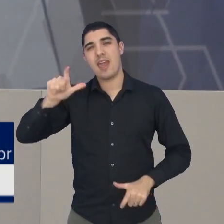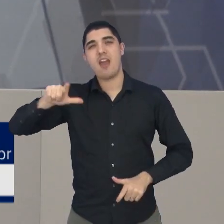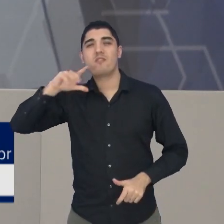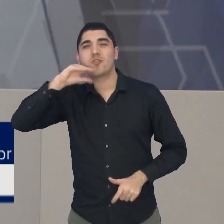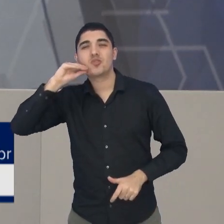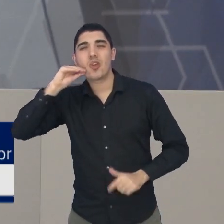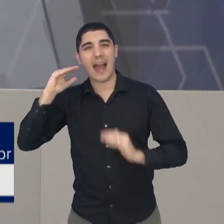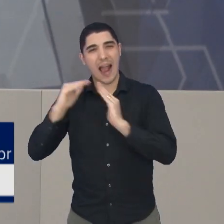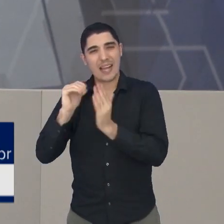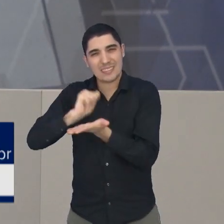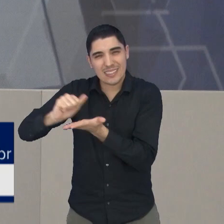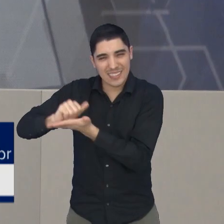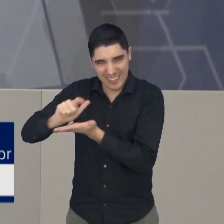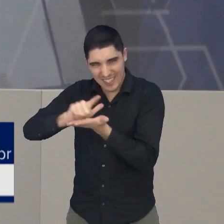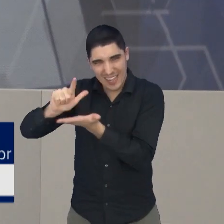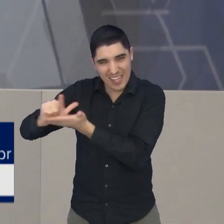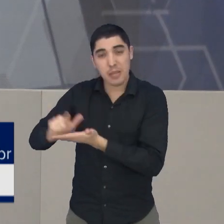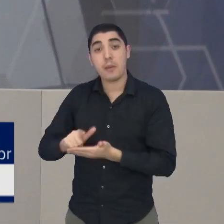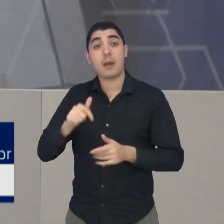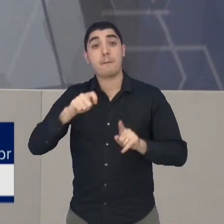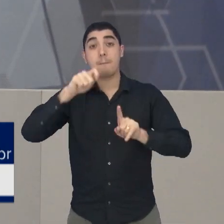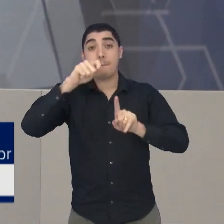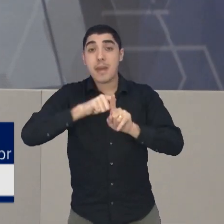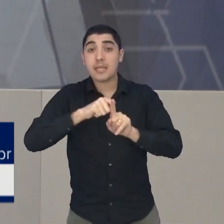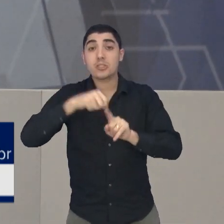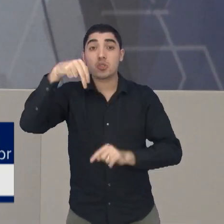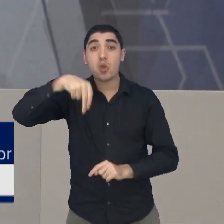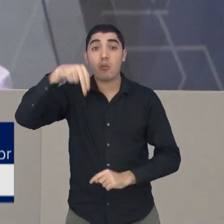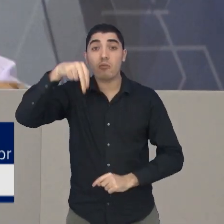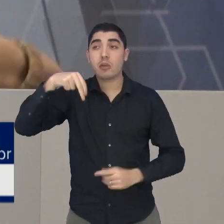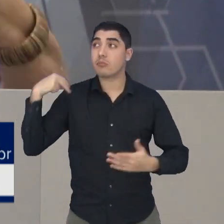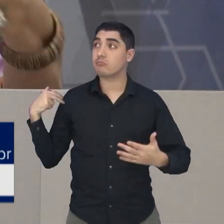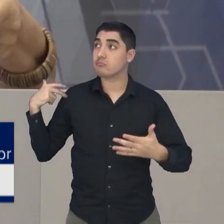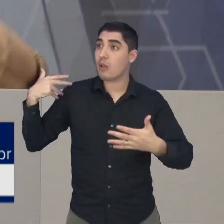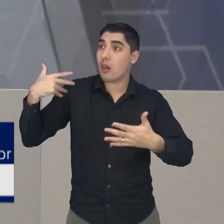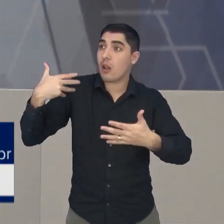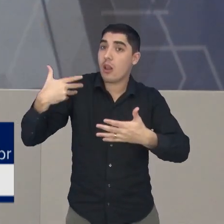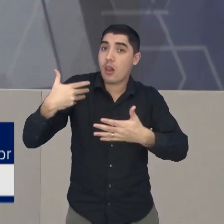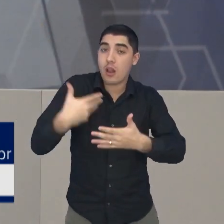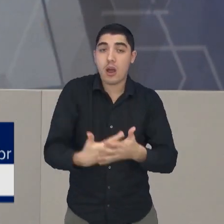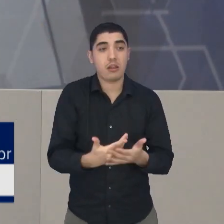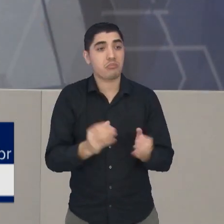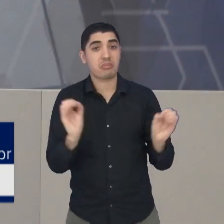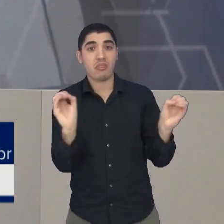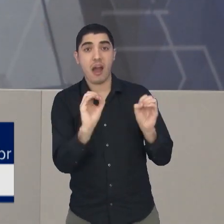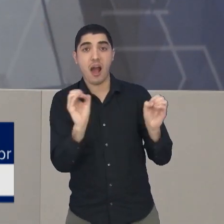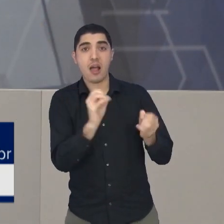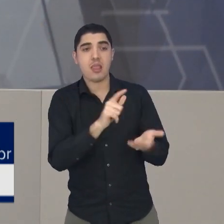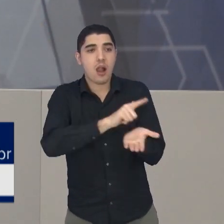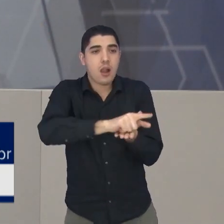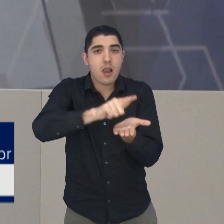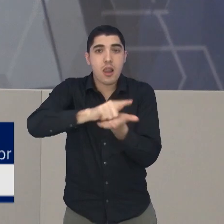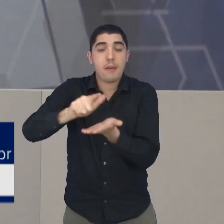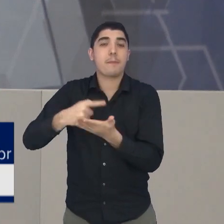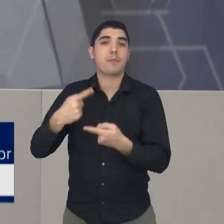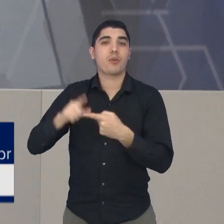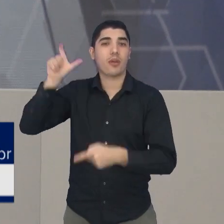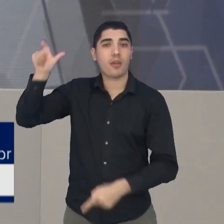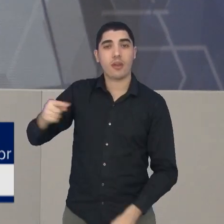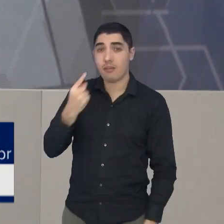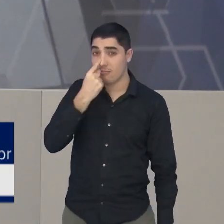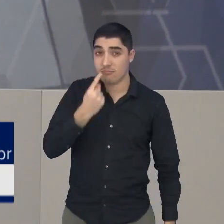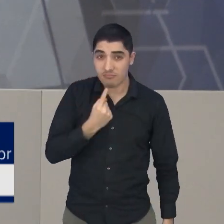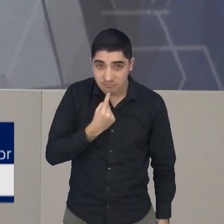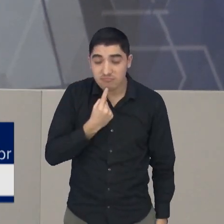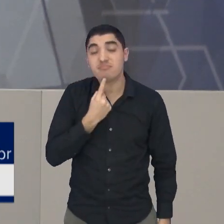desde novembro sem fazer aquela limpeza, né, com jato d'água, porque o prefeito, infelizmente, tem